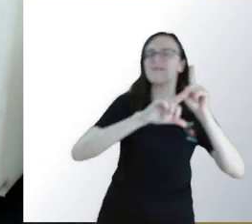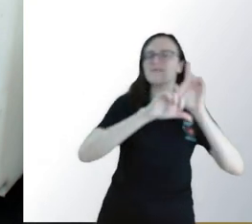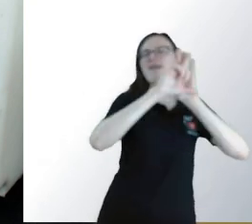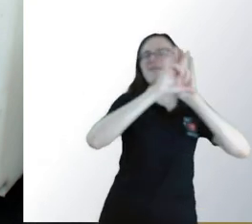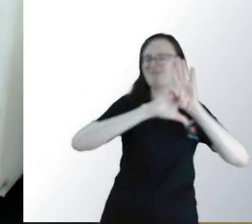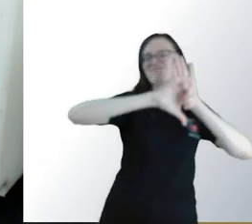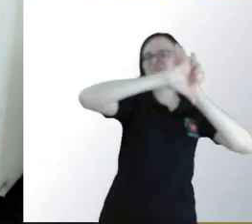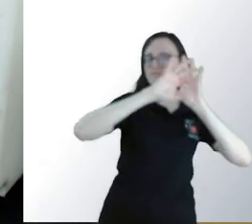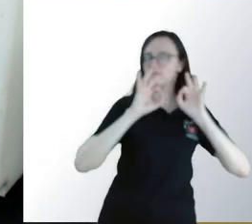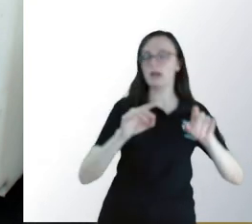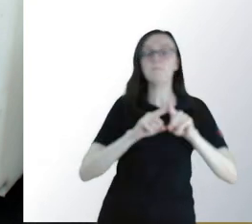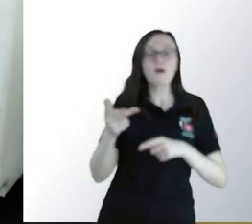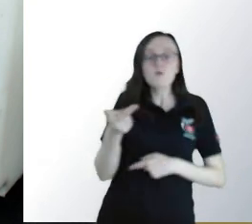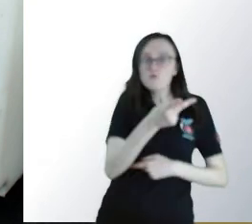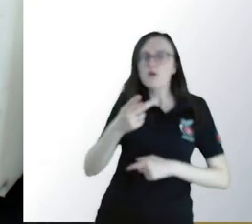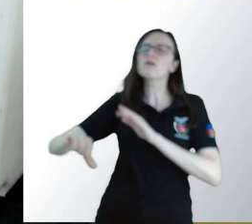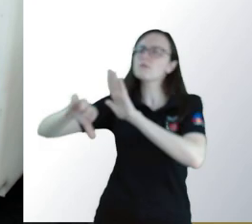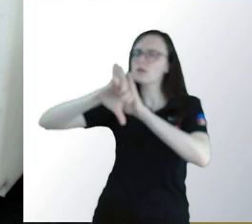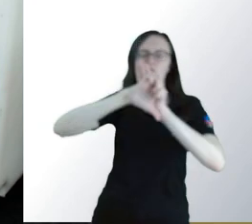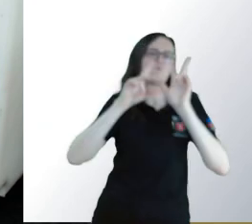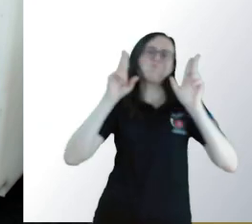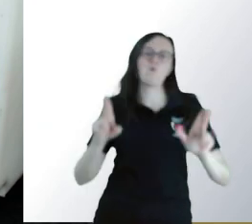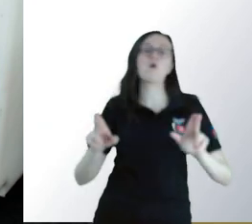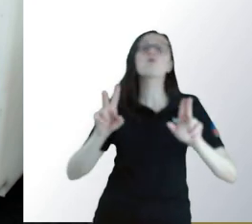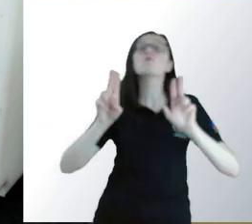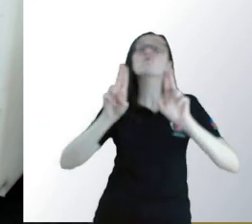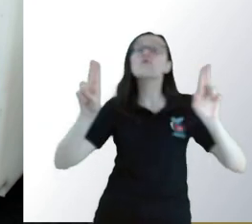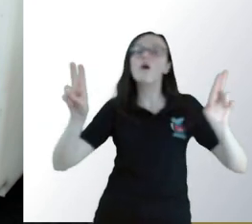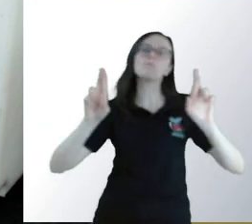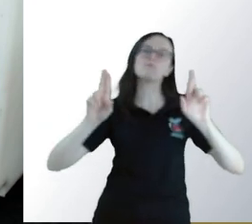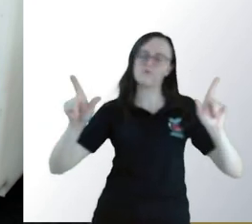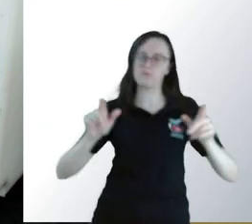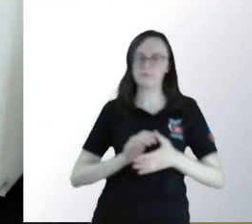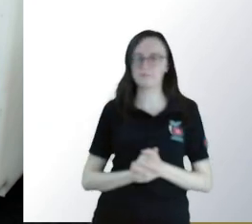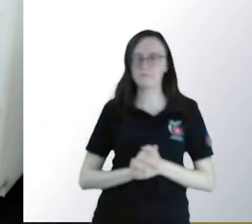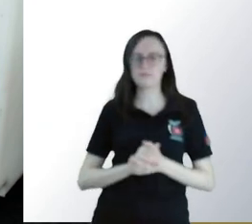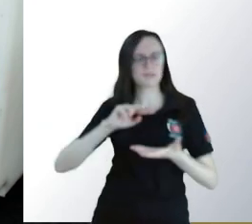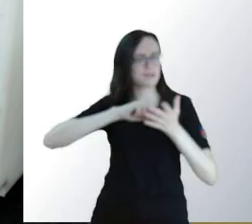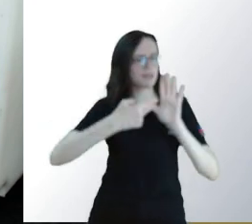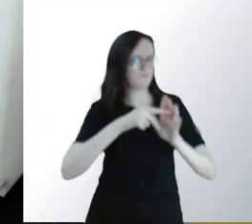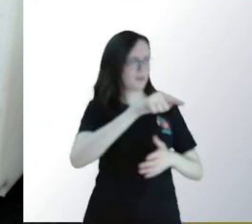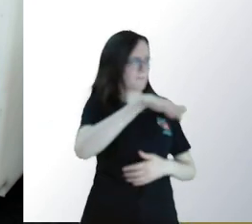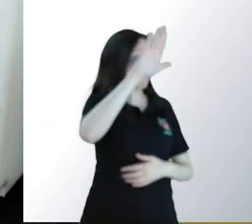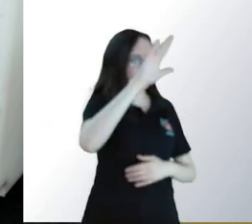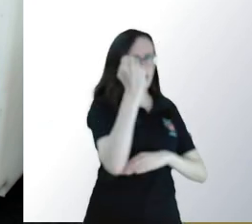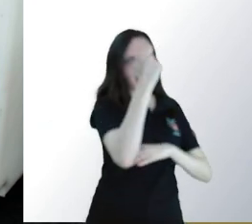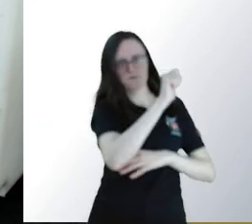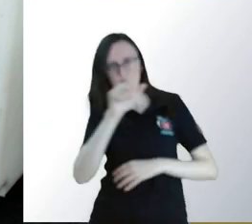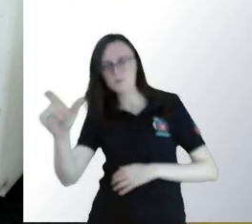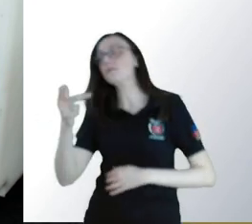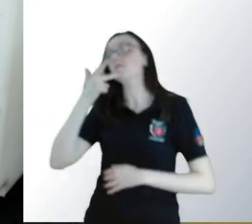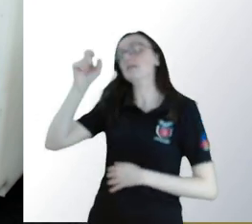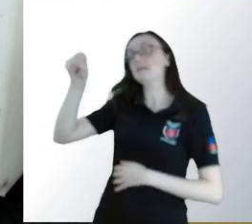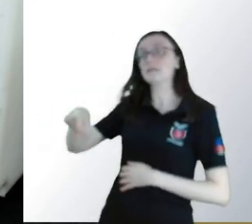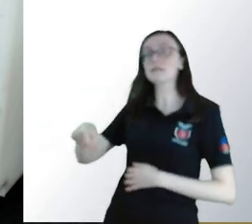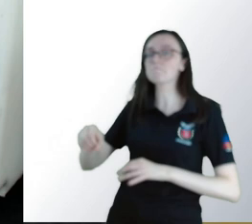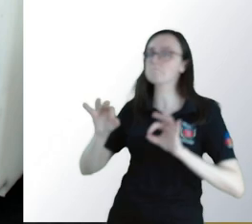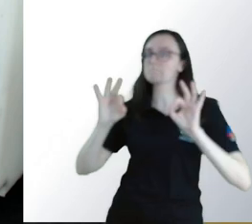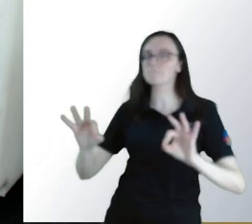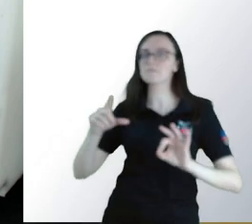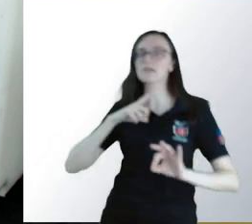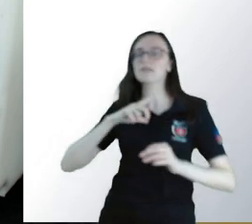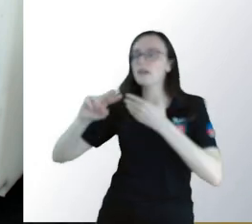a mesma. Ah, interessante. Então quer dizer que a importunação, ela passa a ser mais grave do que o assédio. Sim, pela pena, simplesmente pela